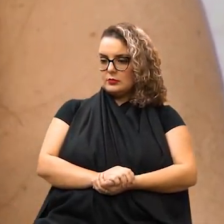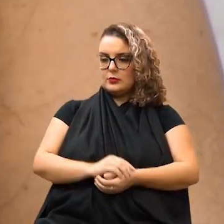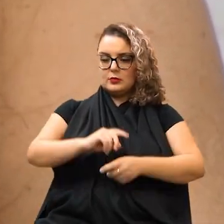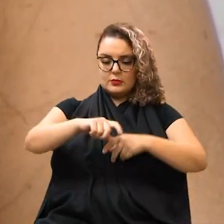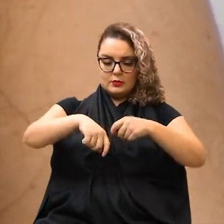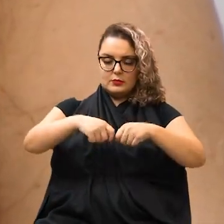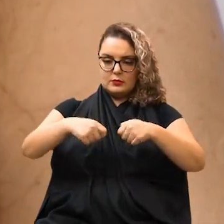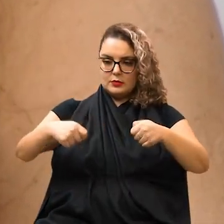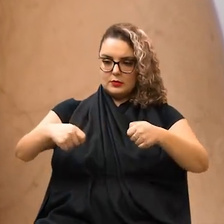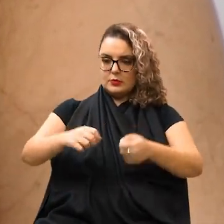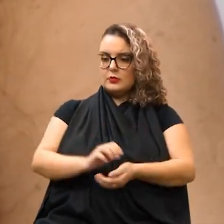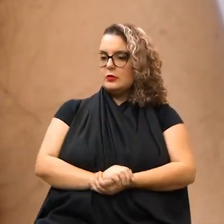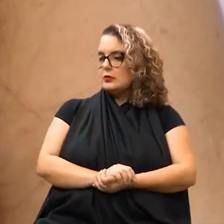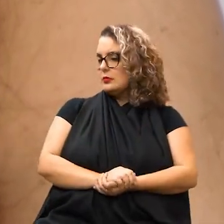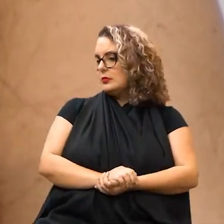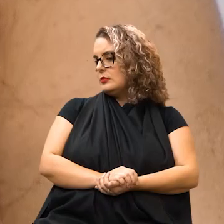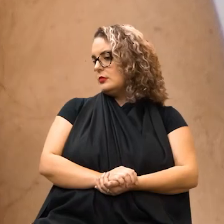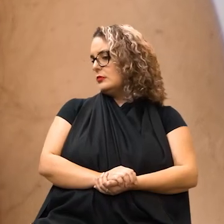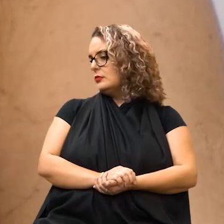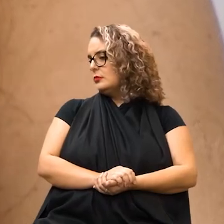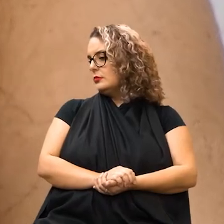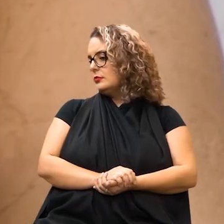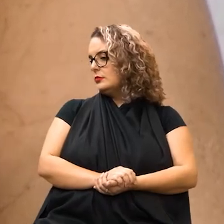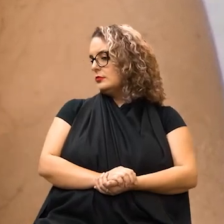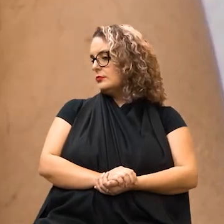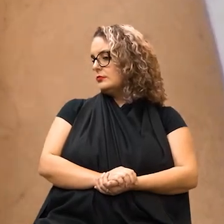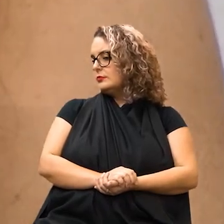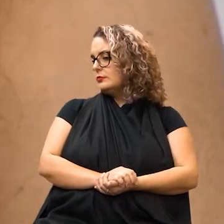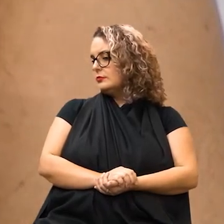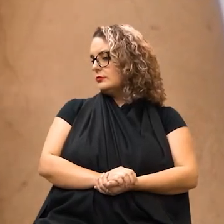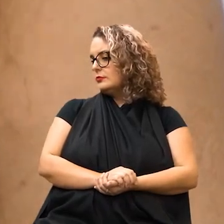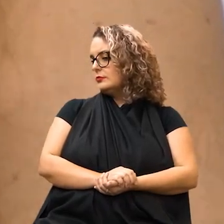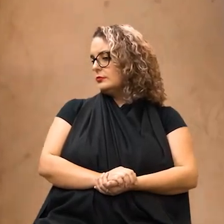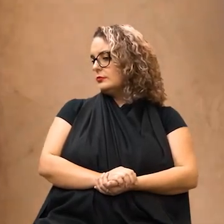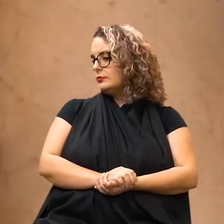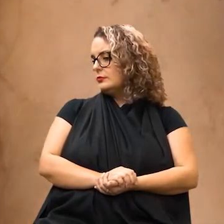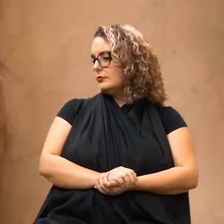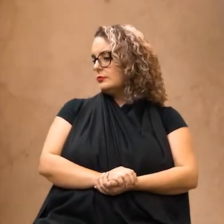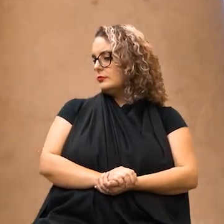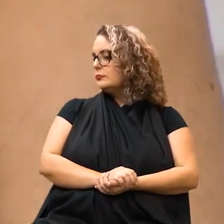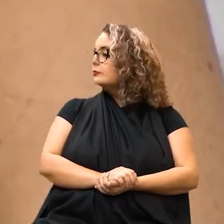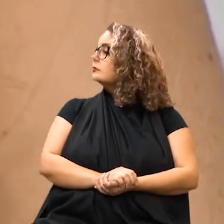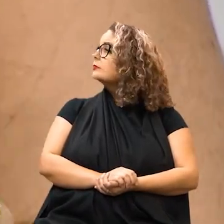pontinhas soltas aqui e amarro só pra ele ficar firme.